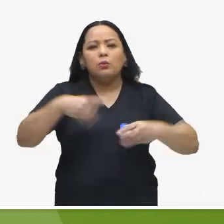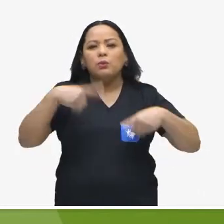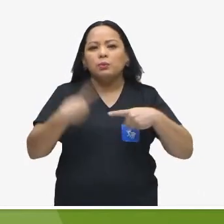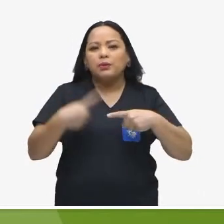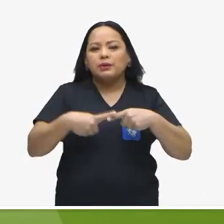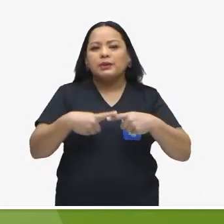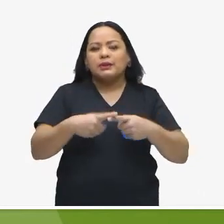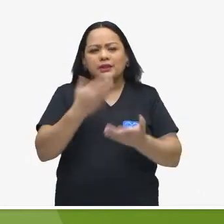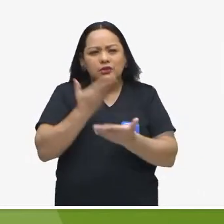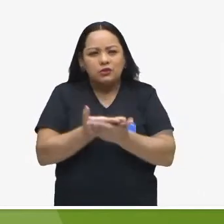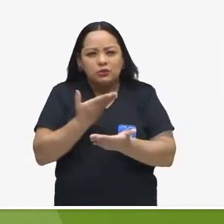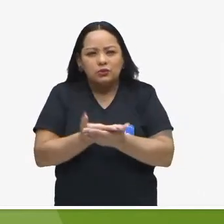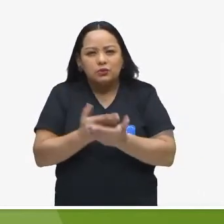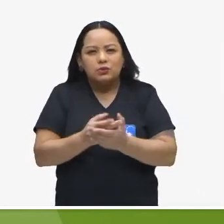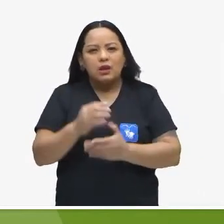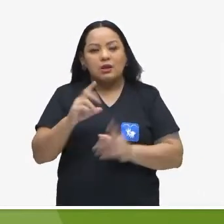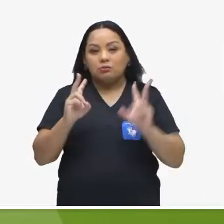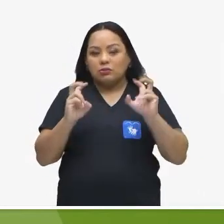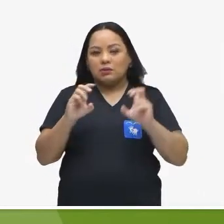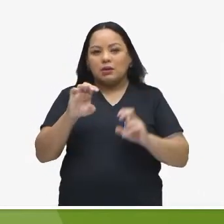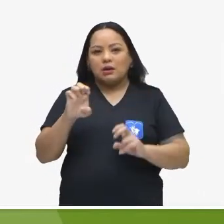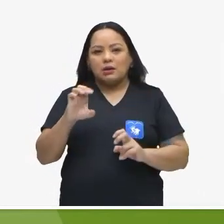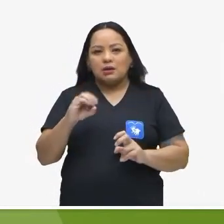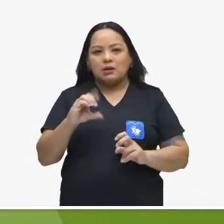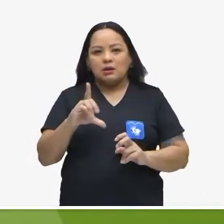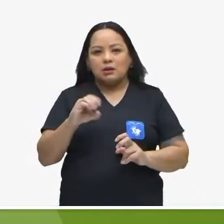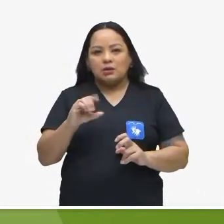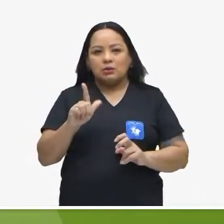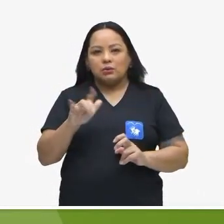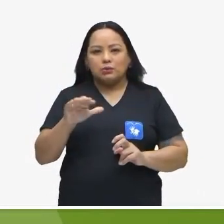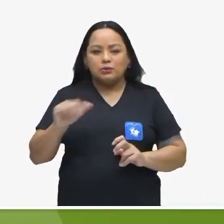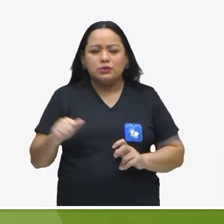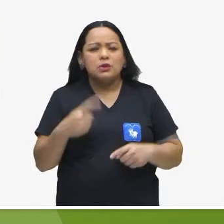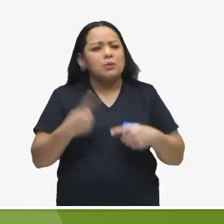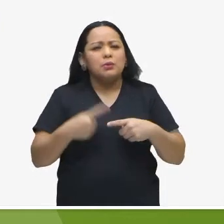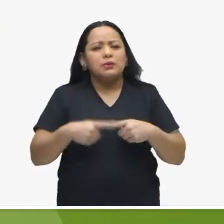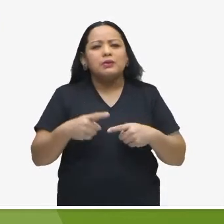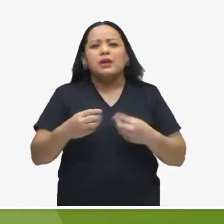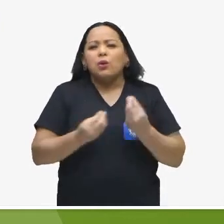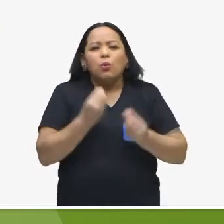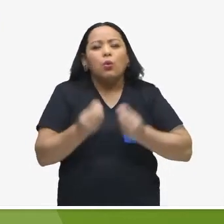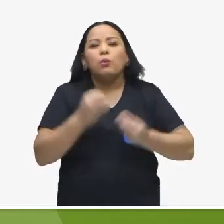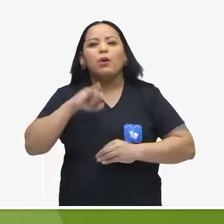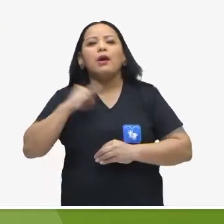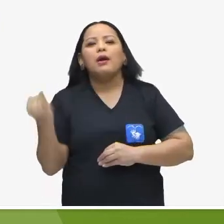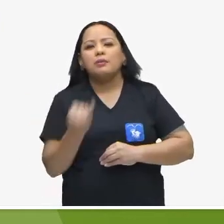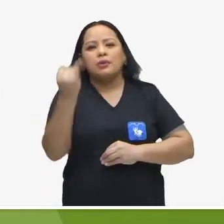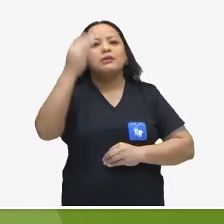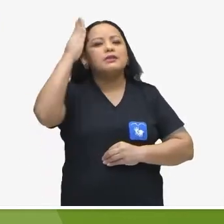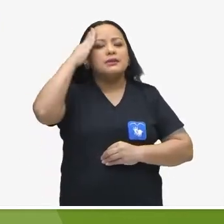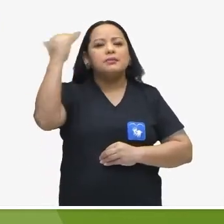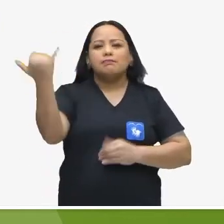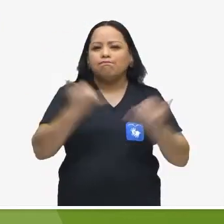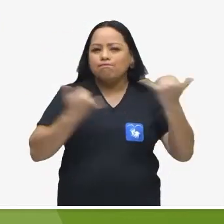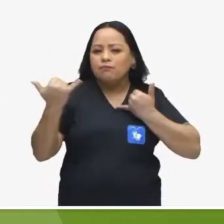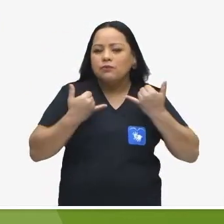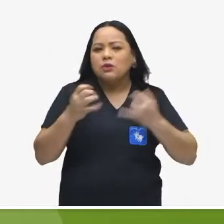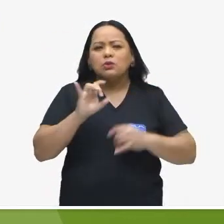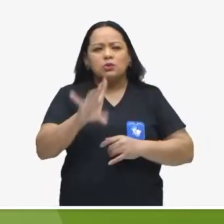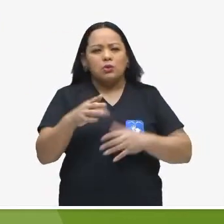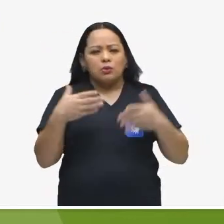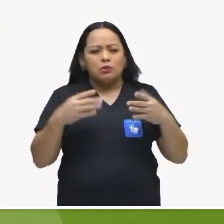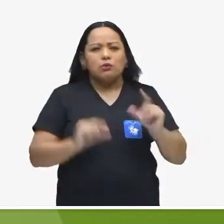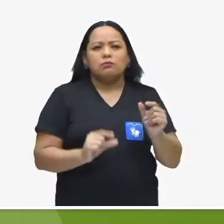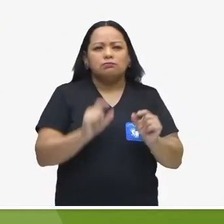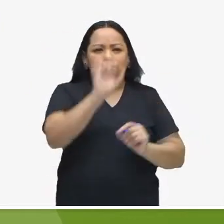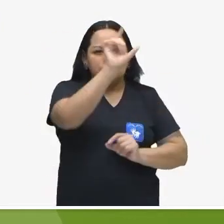gente estuda ecologia. O quão é importante a gente saber essas informações, não só dos